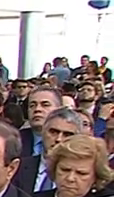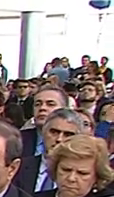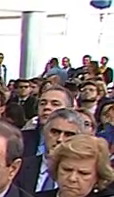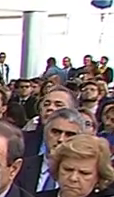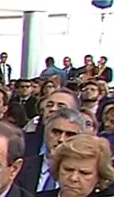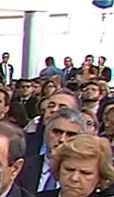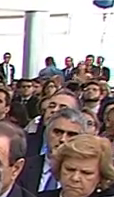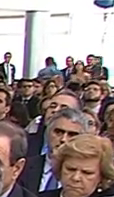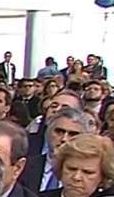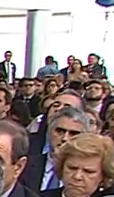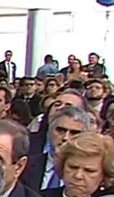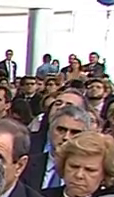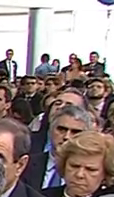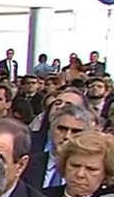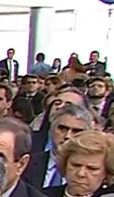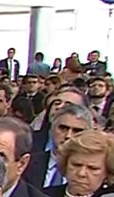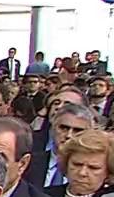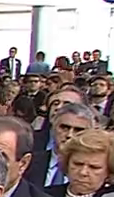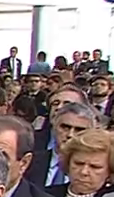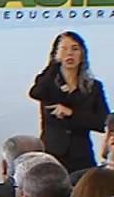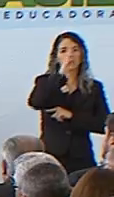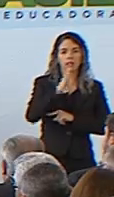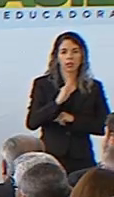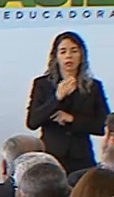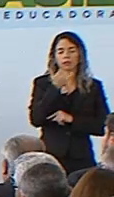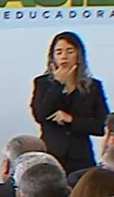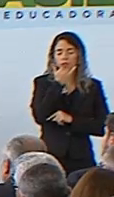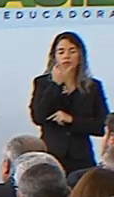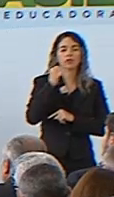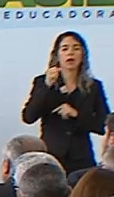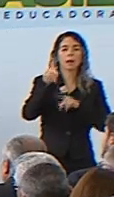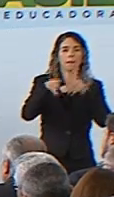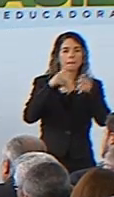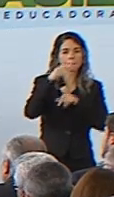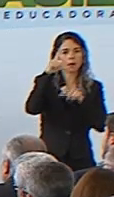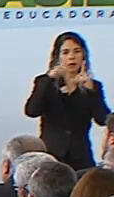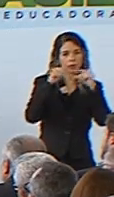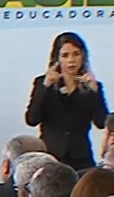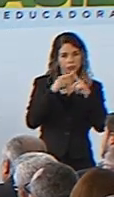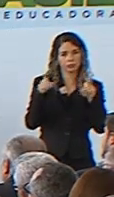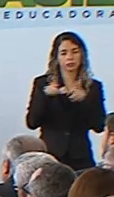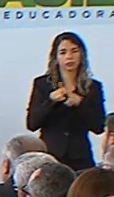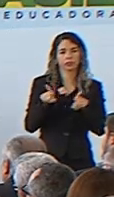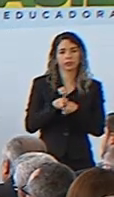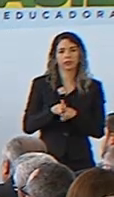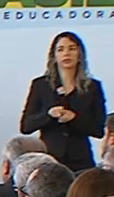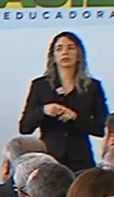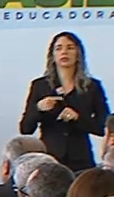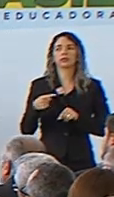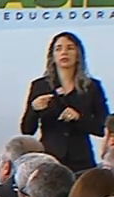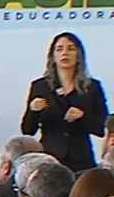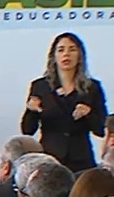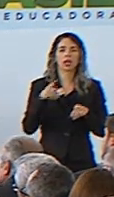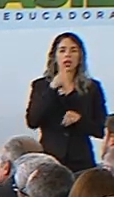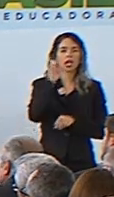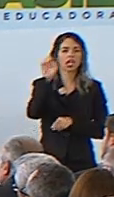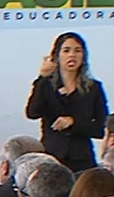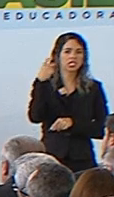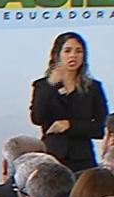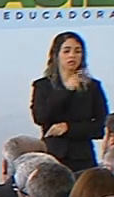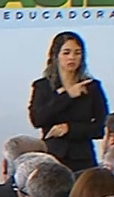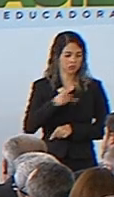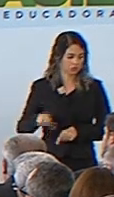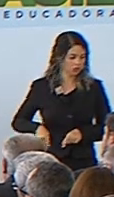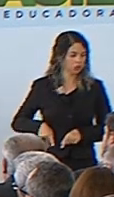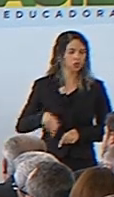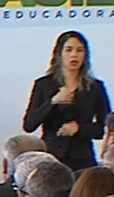agradecemos em nome da população de Brasília a vald ao bermudes também agradecemos ao Luiz Barreto ex-presidente do sebrai por todo o